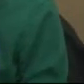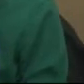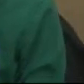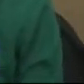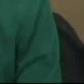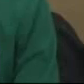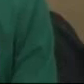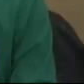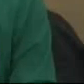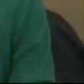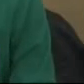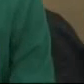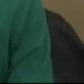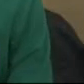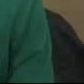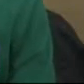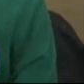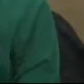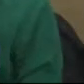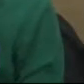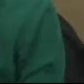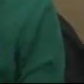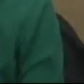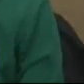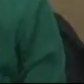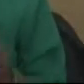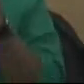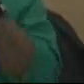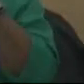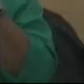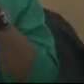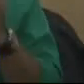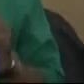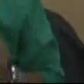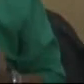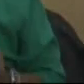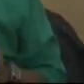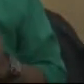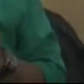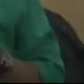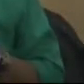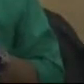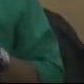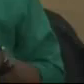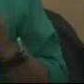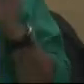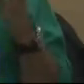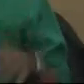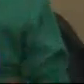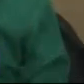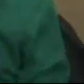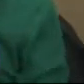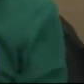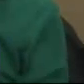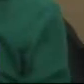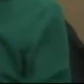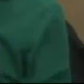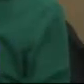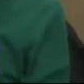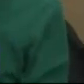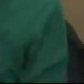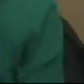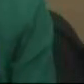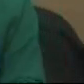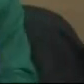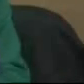seus projetos futuros a respeito dessas questões. E aproveito para falar que essa